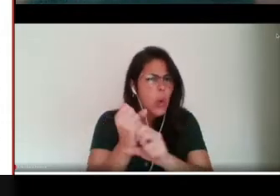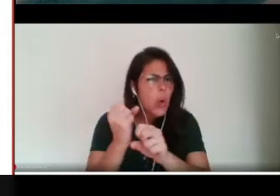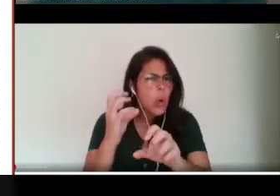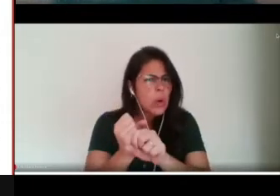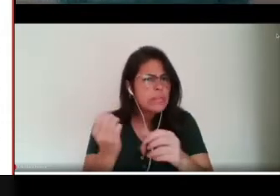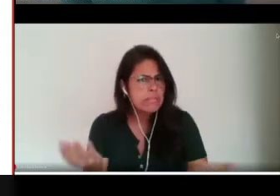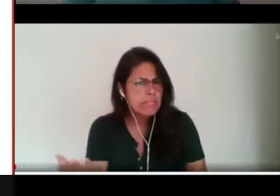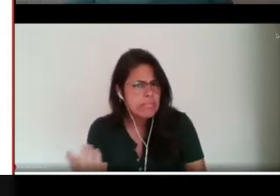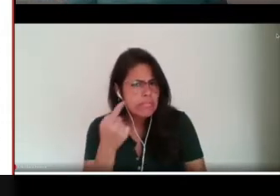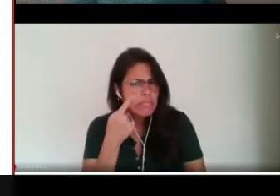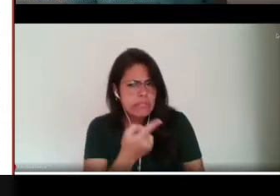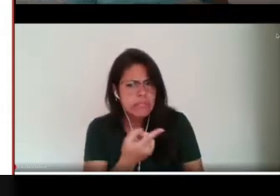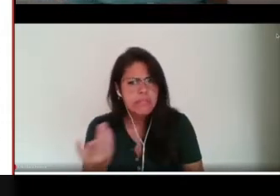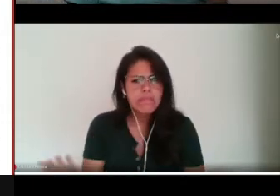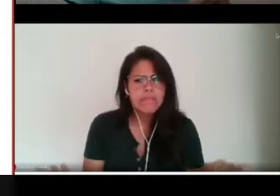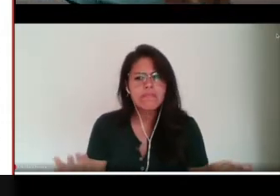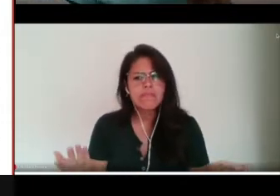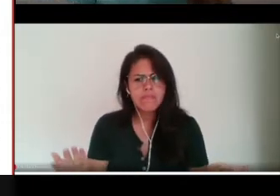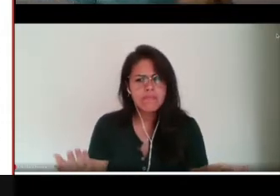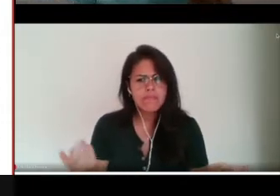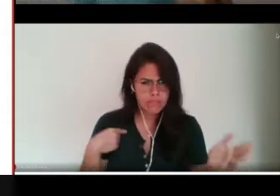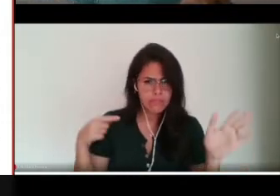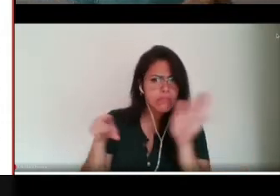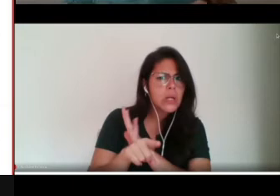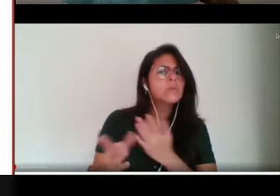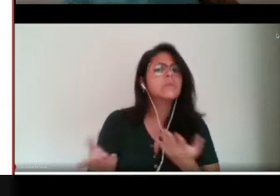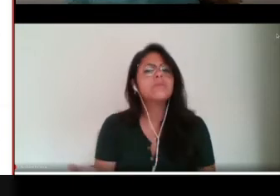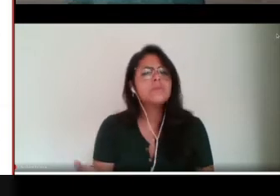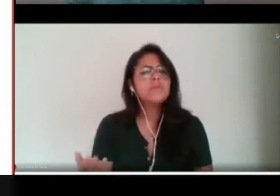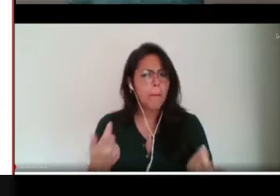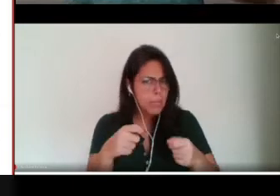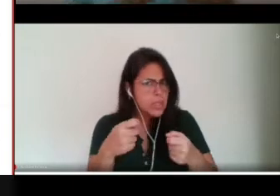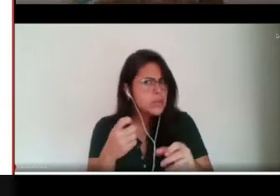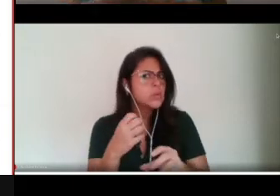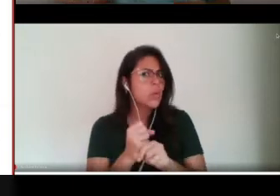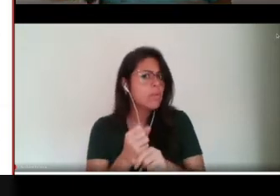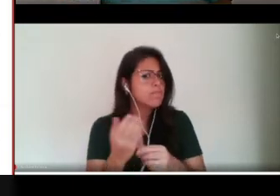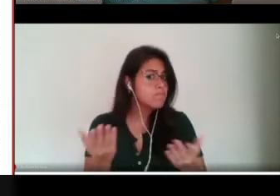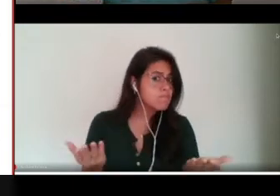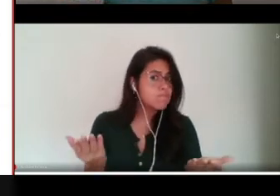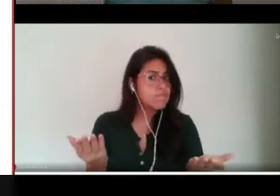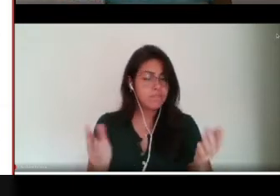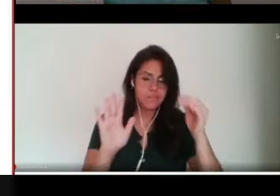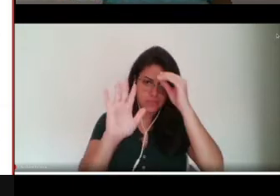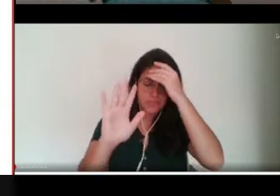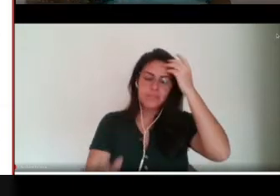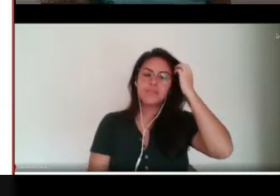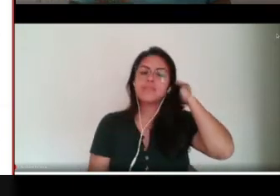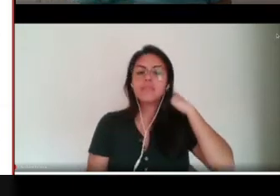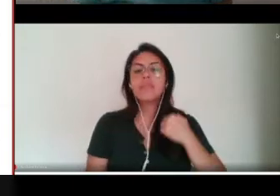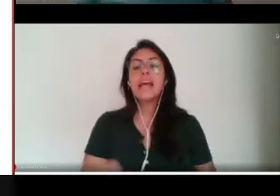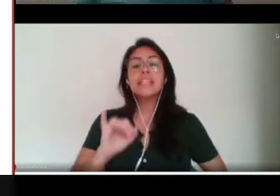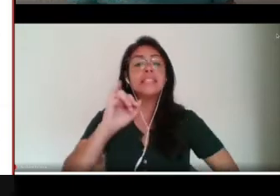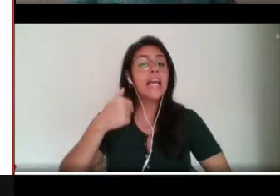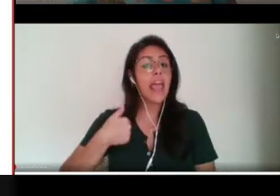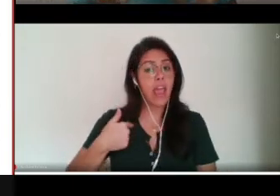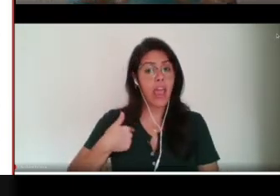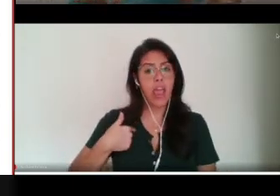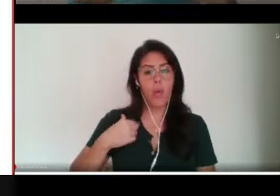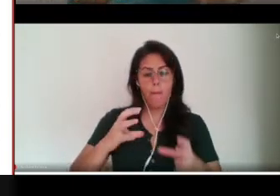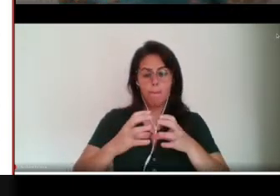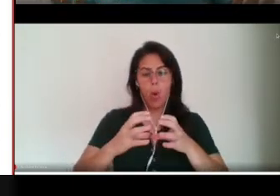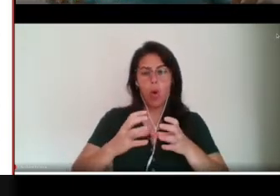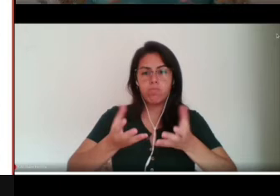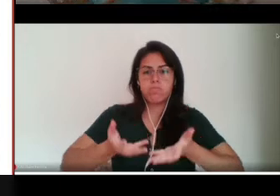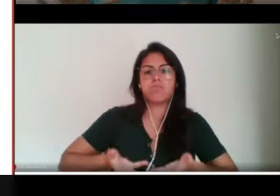pergunta muito interessante. Olha só. A partir do momento que eu jogo a bola para cima, ela sobe e cai, a